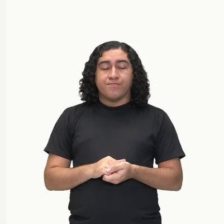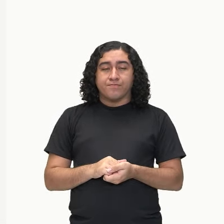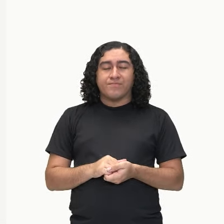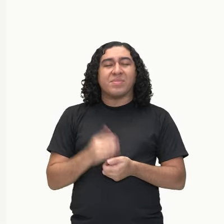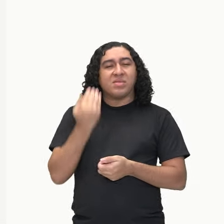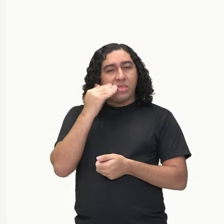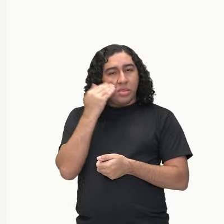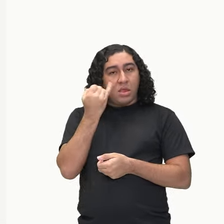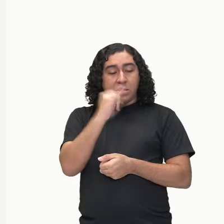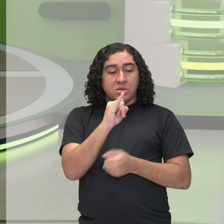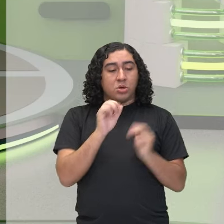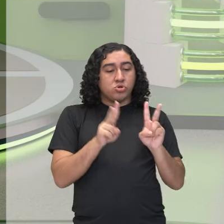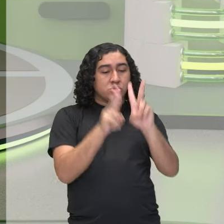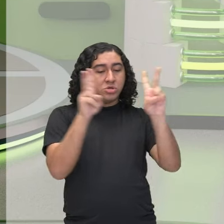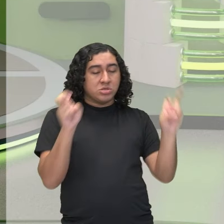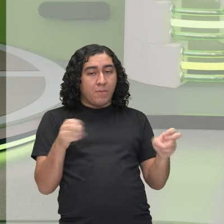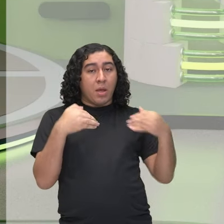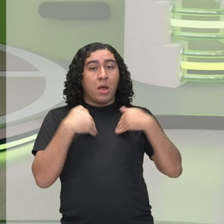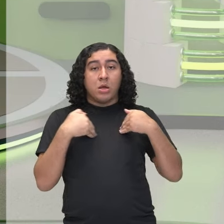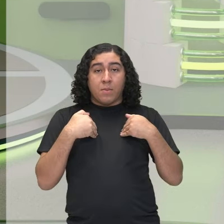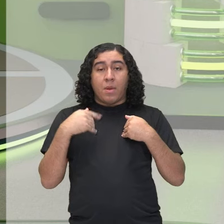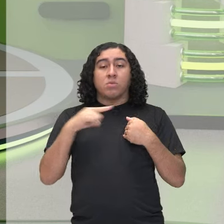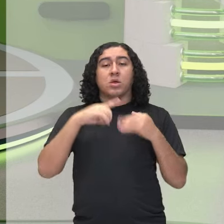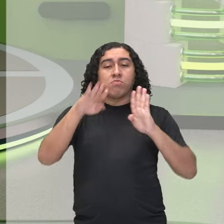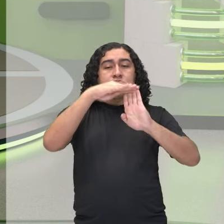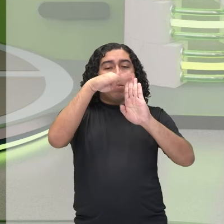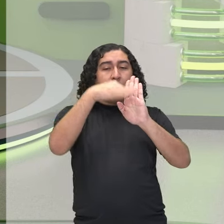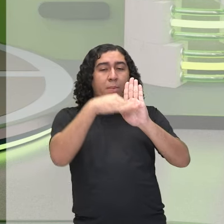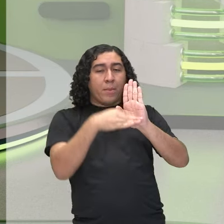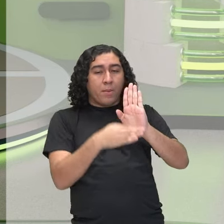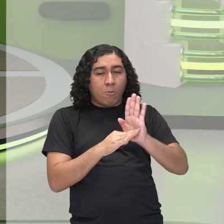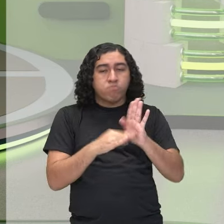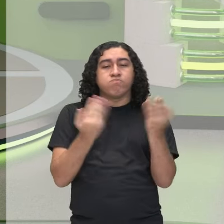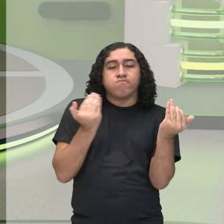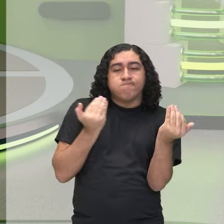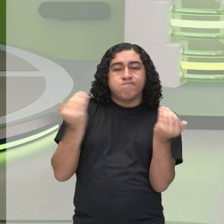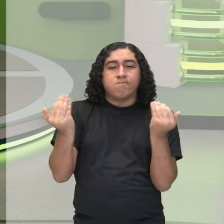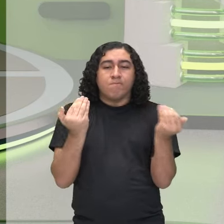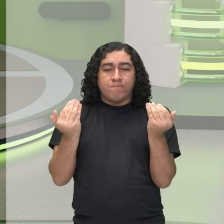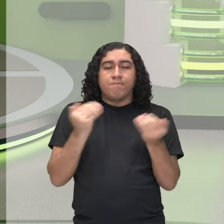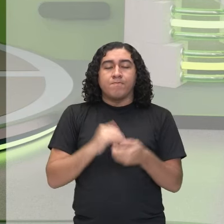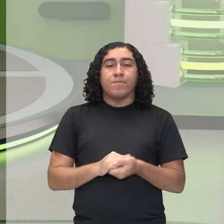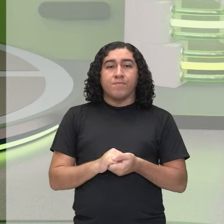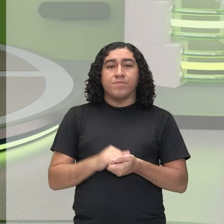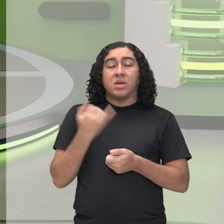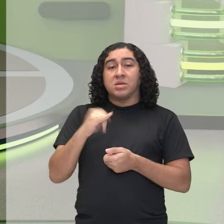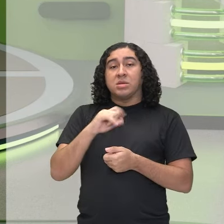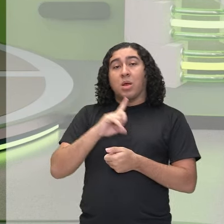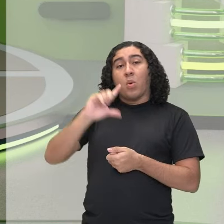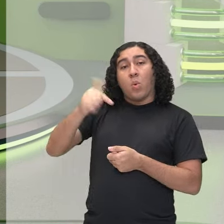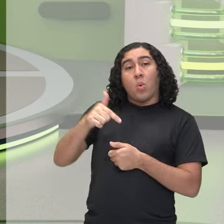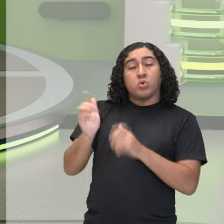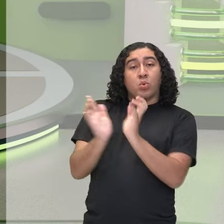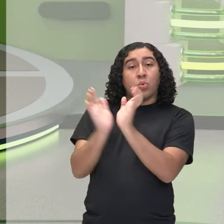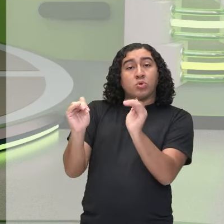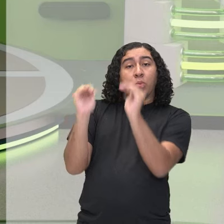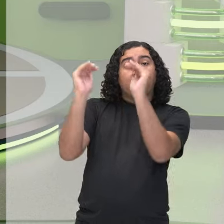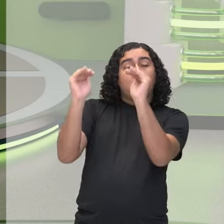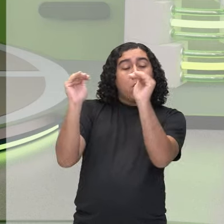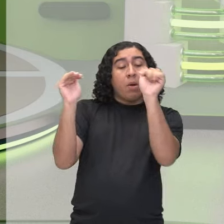de animais com classificações, fazendo uma comparação com classificações com outros superiores, vocês